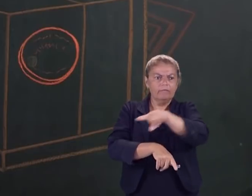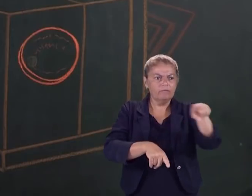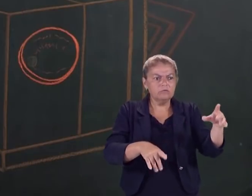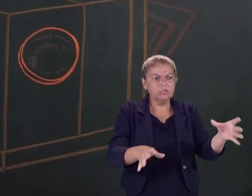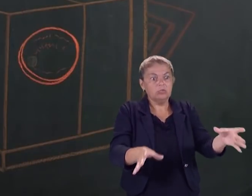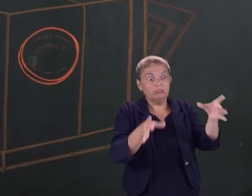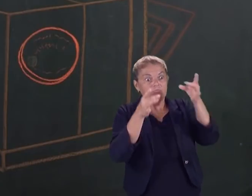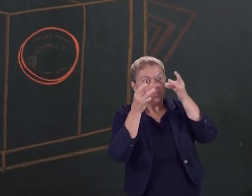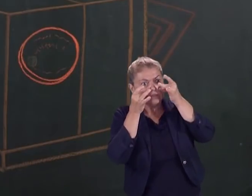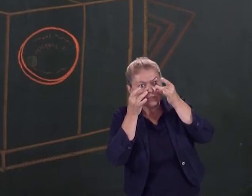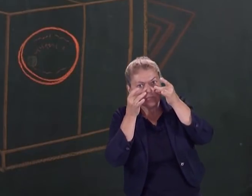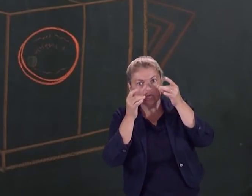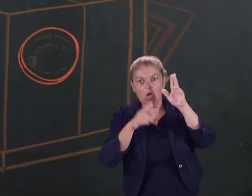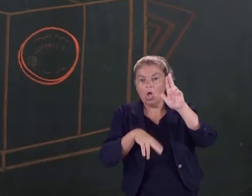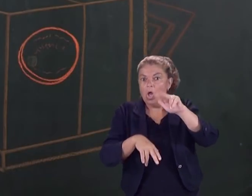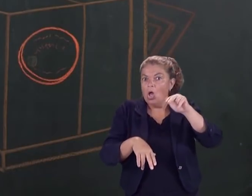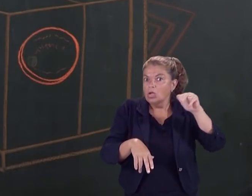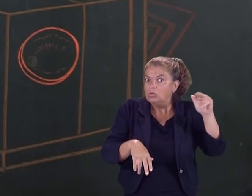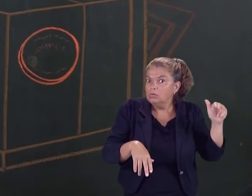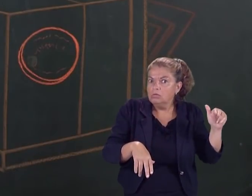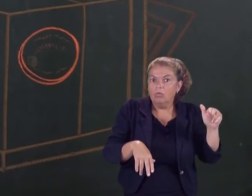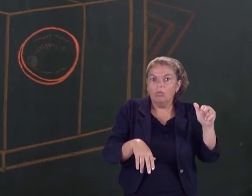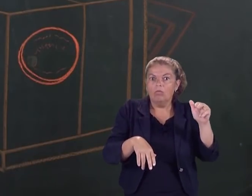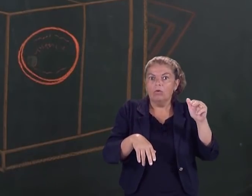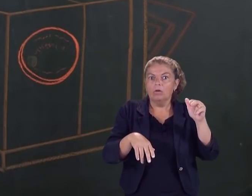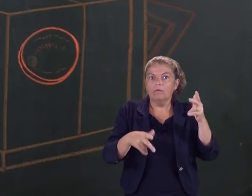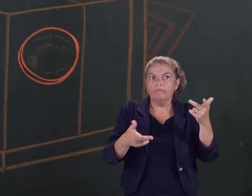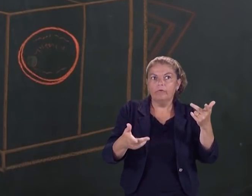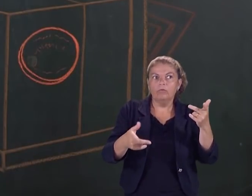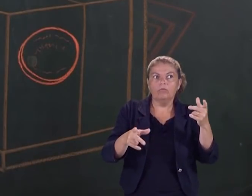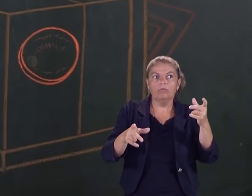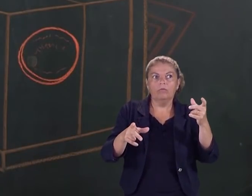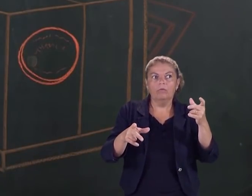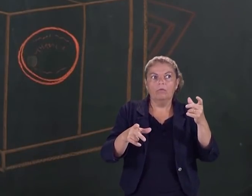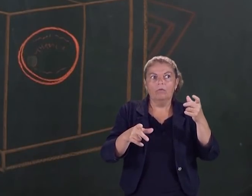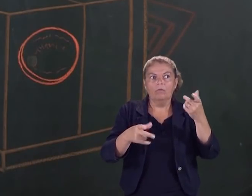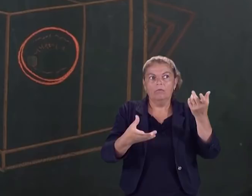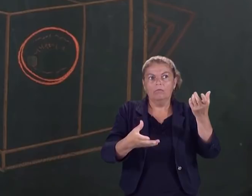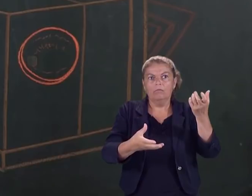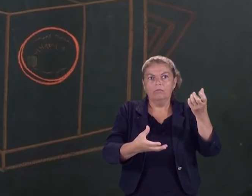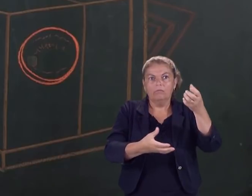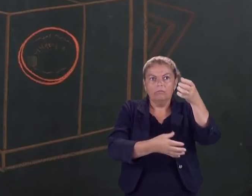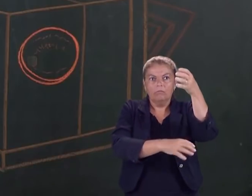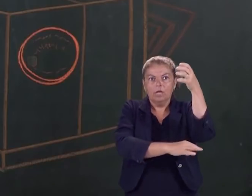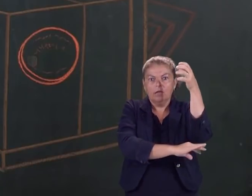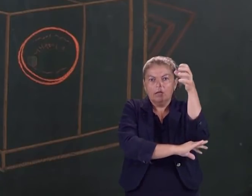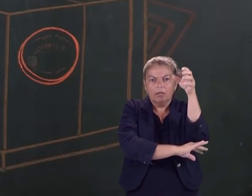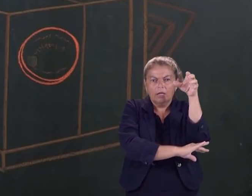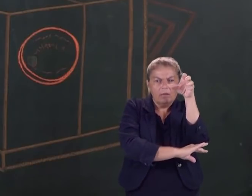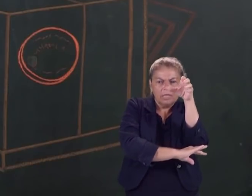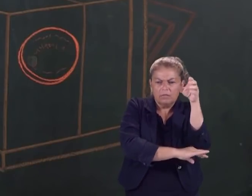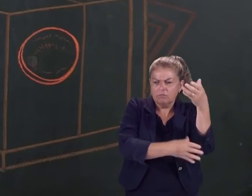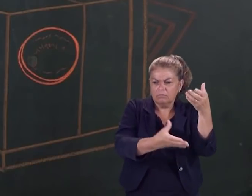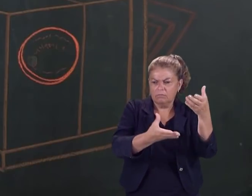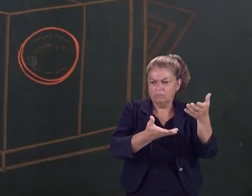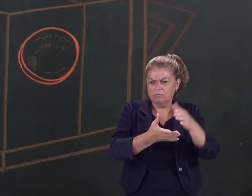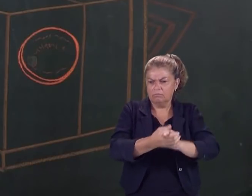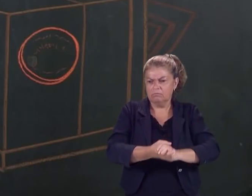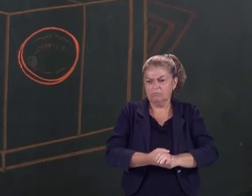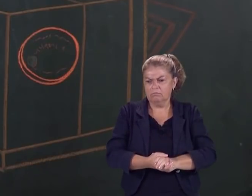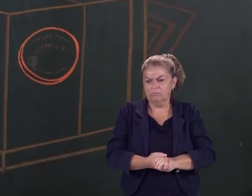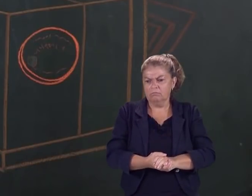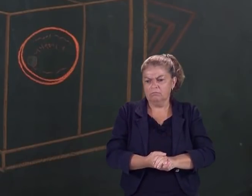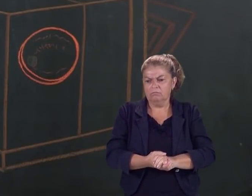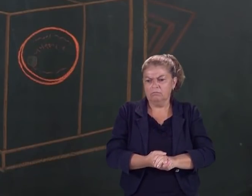assistindo provavelmente nunca viram uma câmera de rolo, ou sei lá, pode ser que tenham visto os negativos, né, lá dos